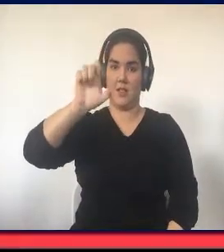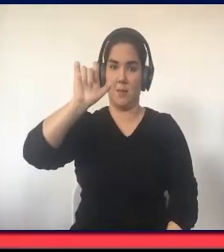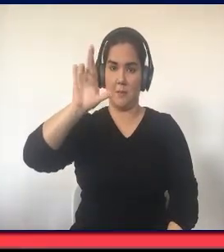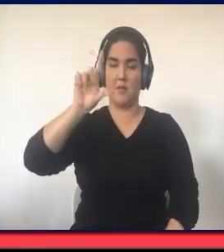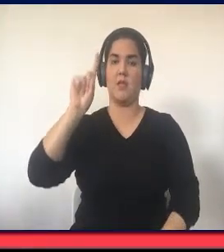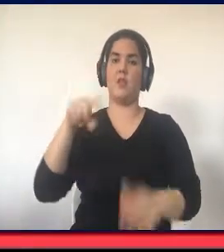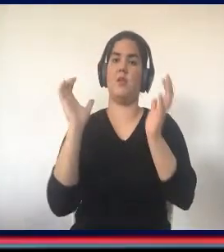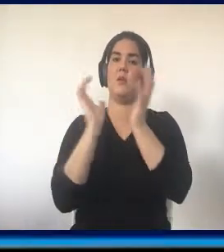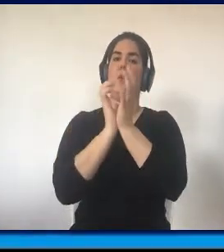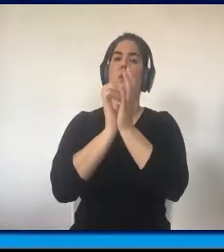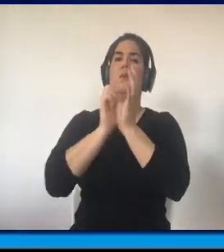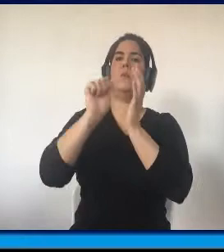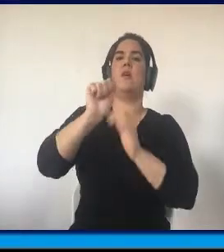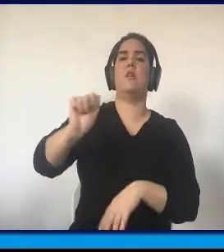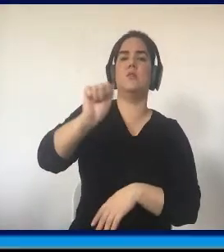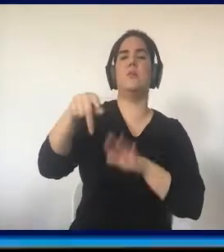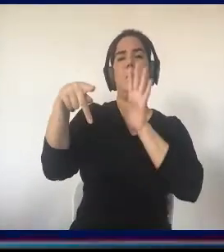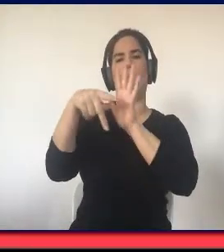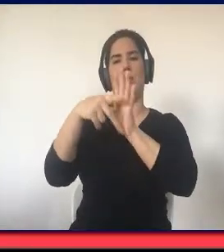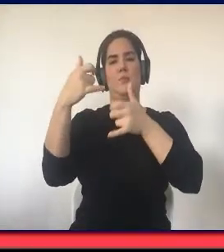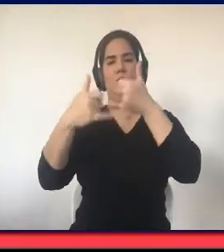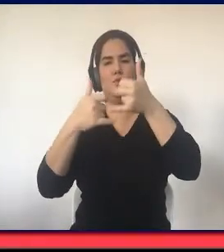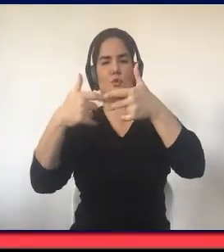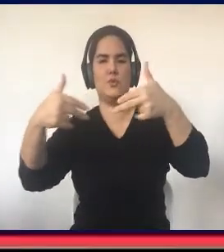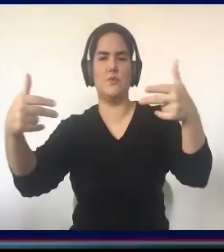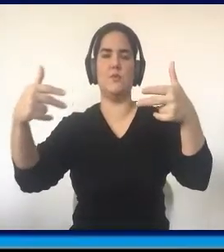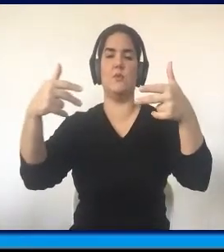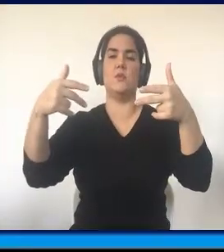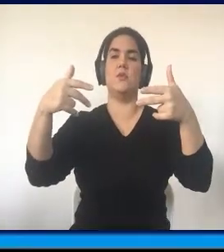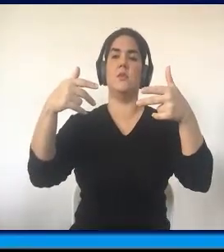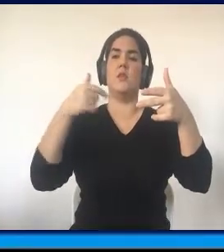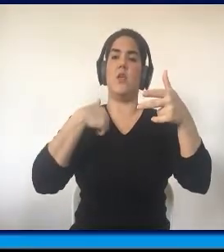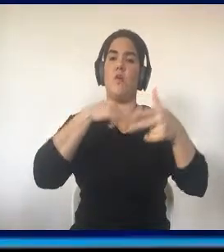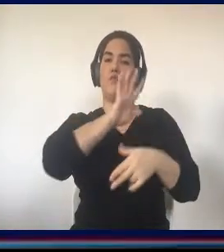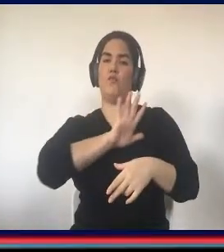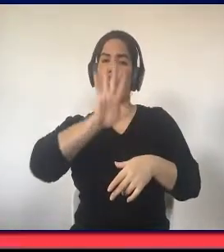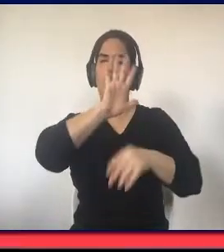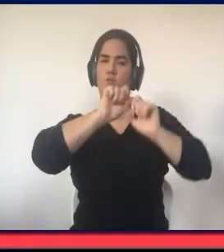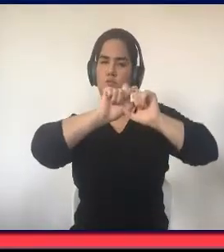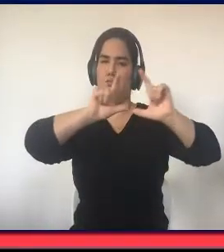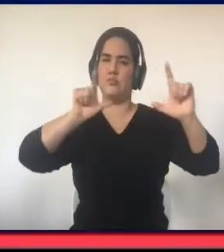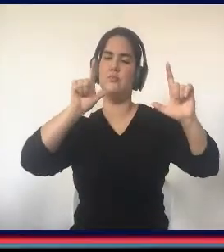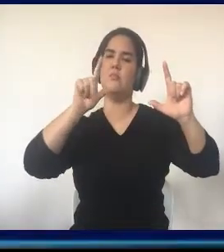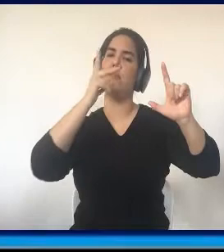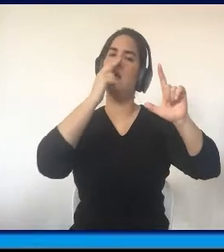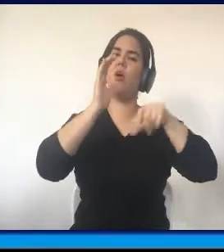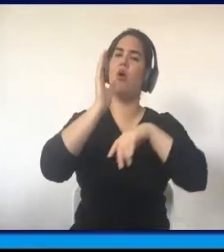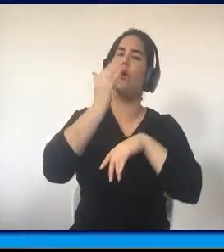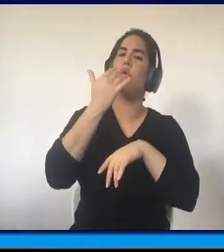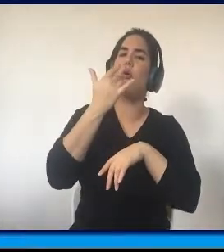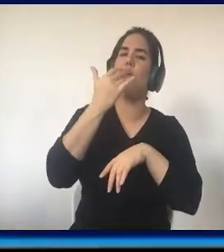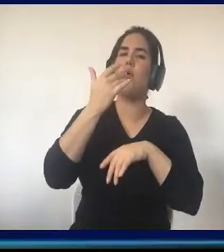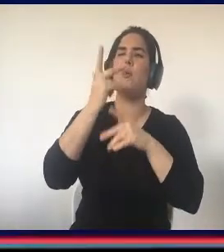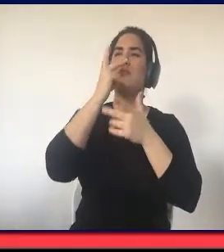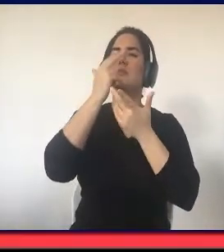Meu fundo aqui, ele é meio creme, que é a parede de casa. Eu tenho